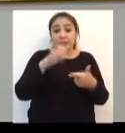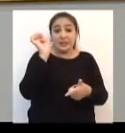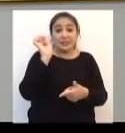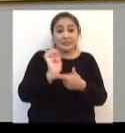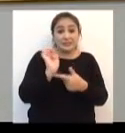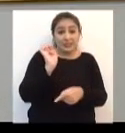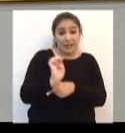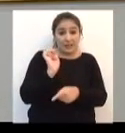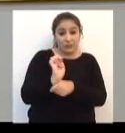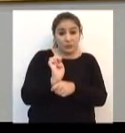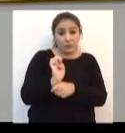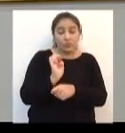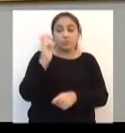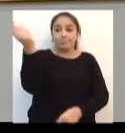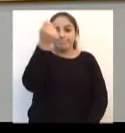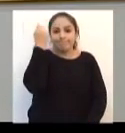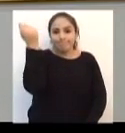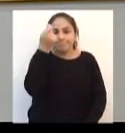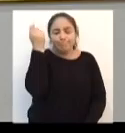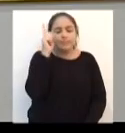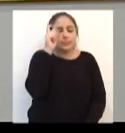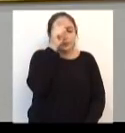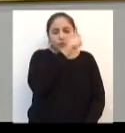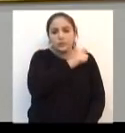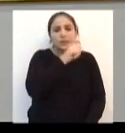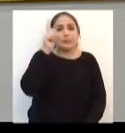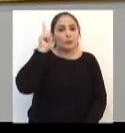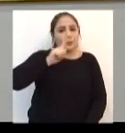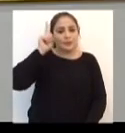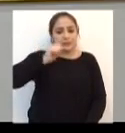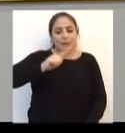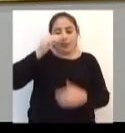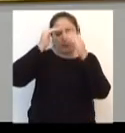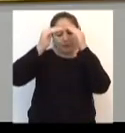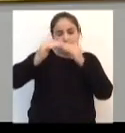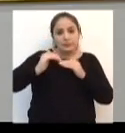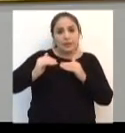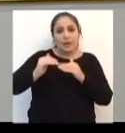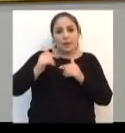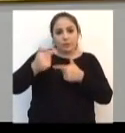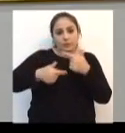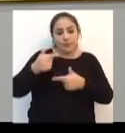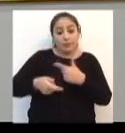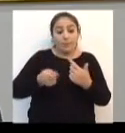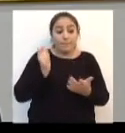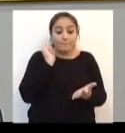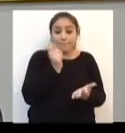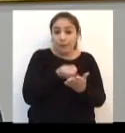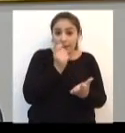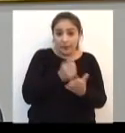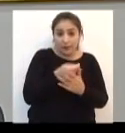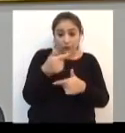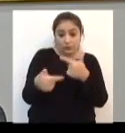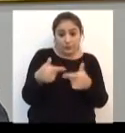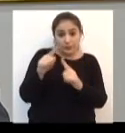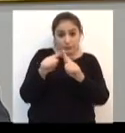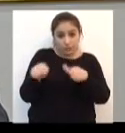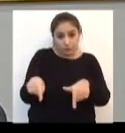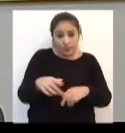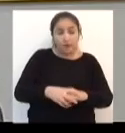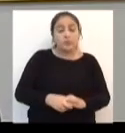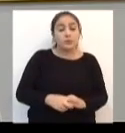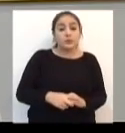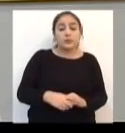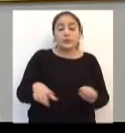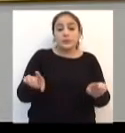do Sul, uma dificuldade muito grande em cumprir com os seus compromissos, desde o pagamento dos seus servidores até o repasse para